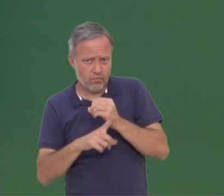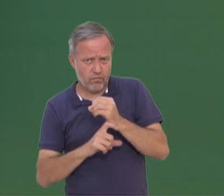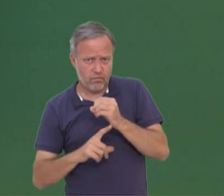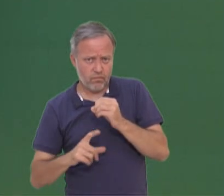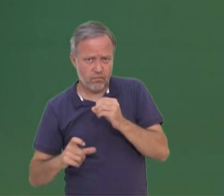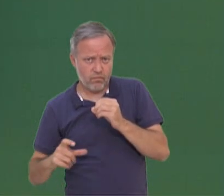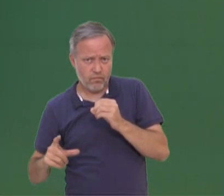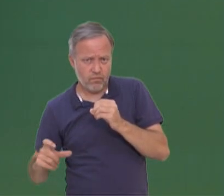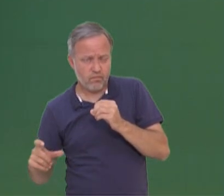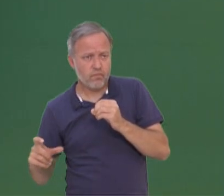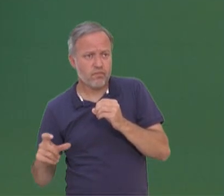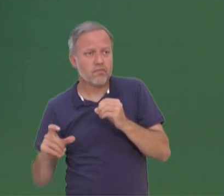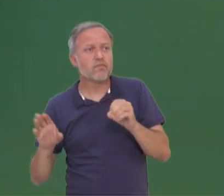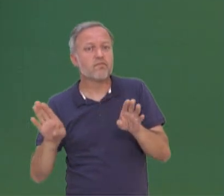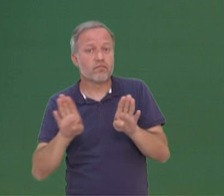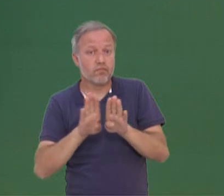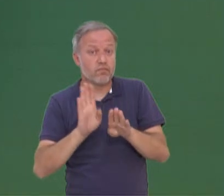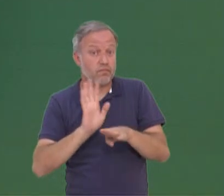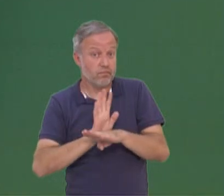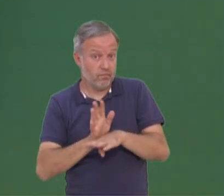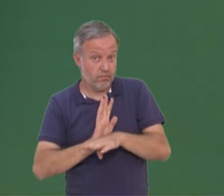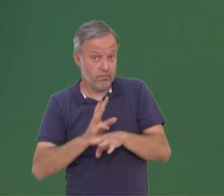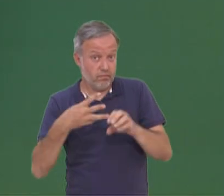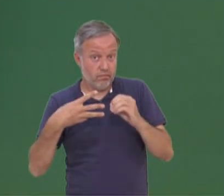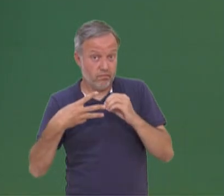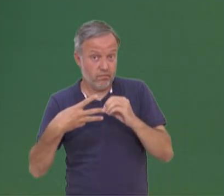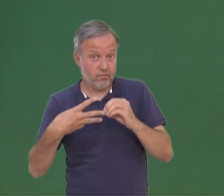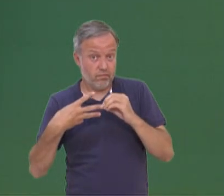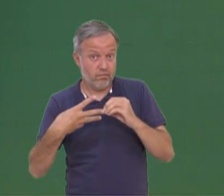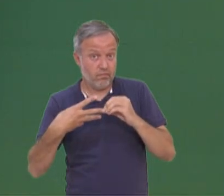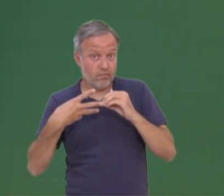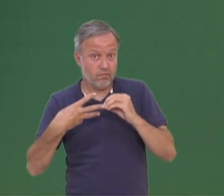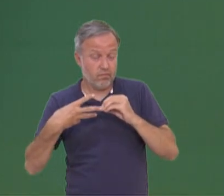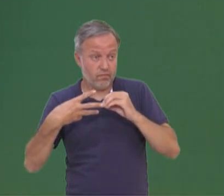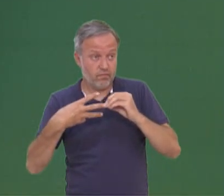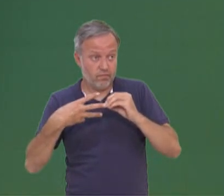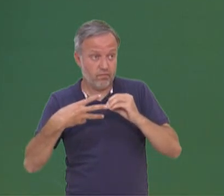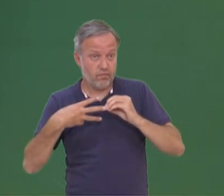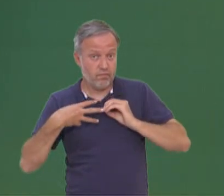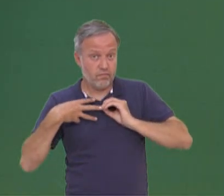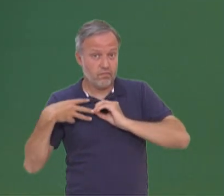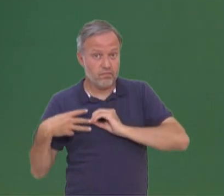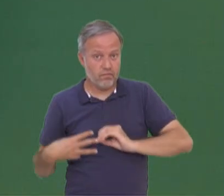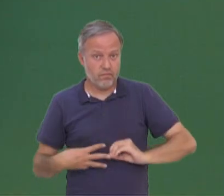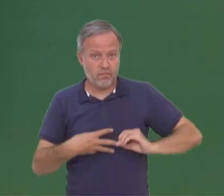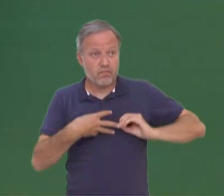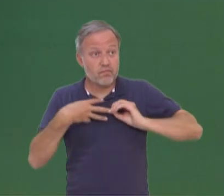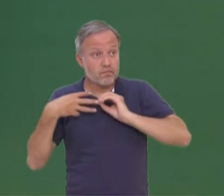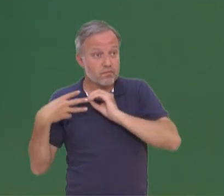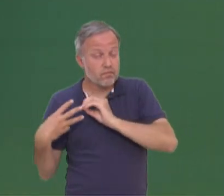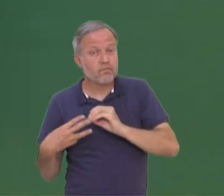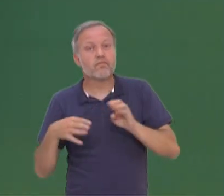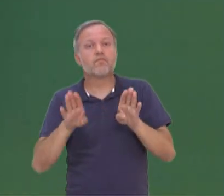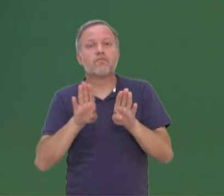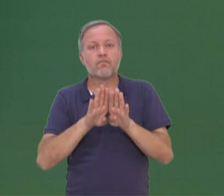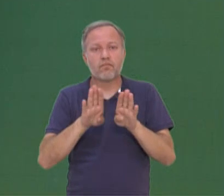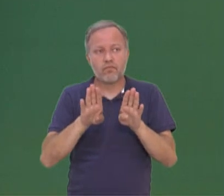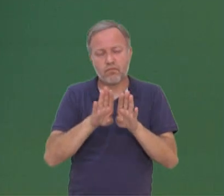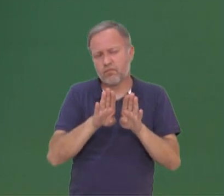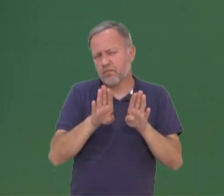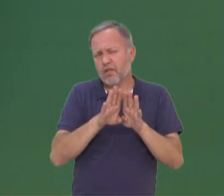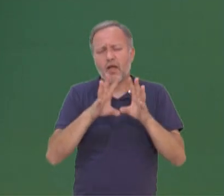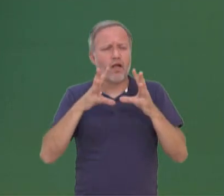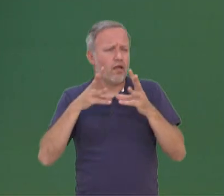do microscópio, tem vídeos sobre a célula funcionando, tem alguns guias sobre o Zoológico de Curitiba, tem espaços para o